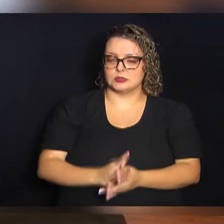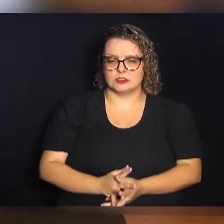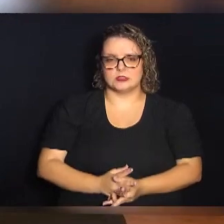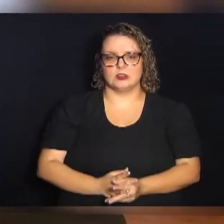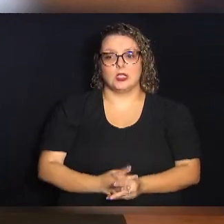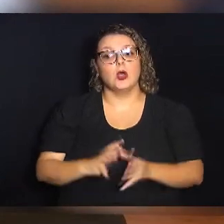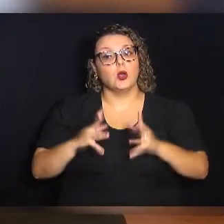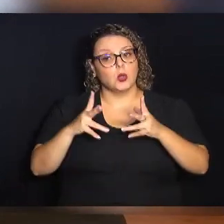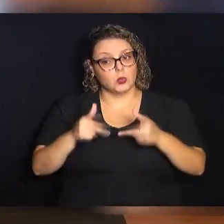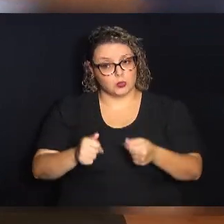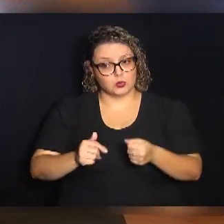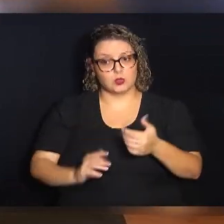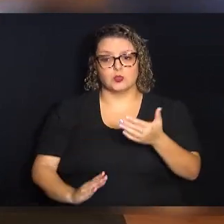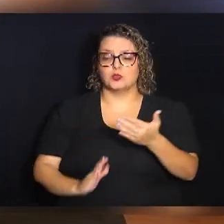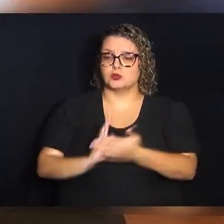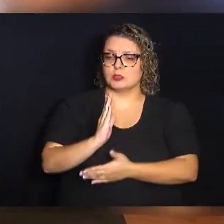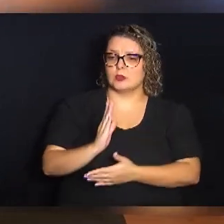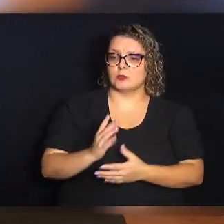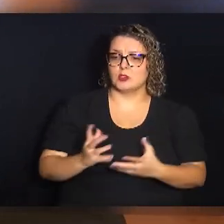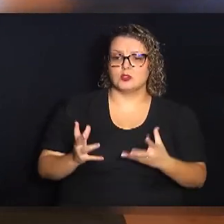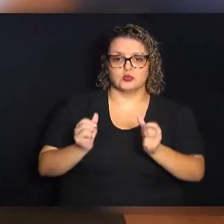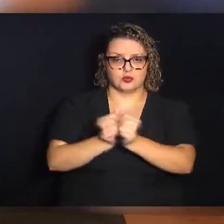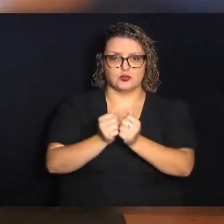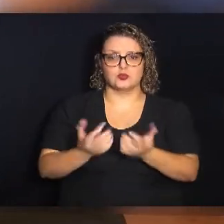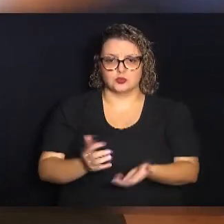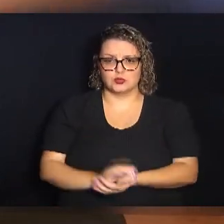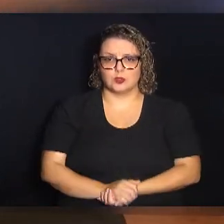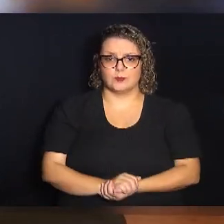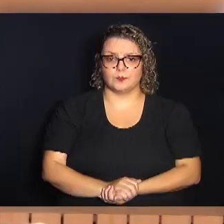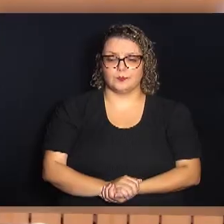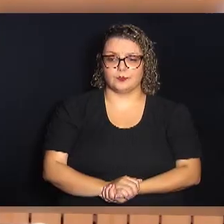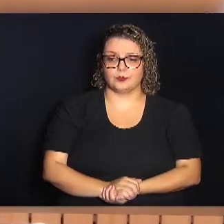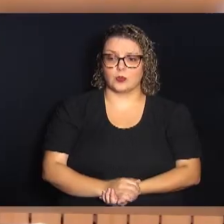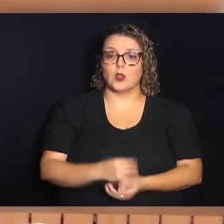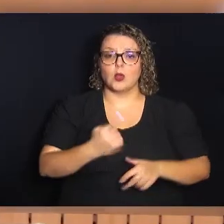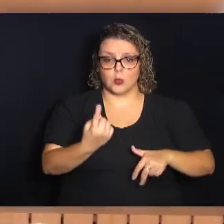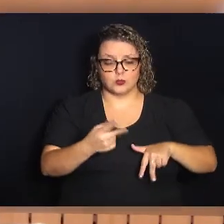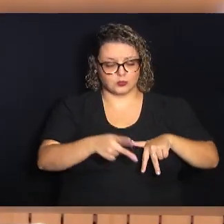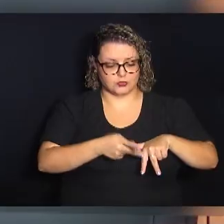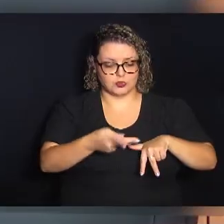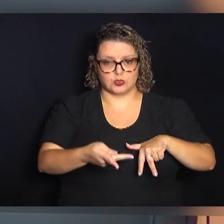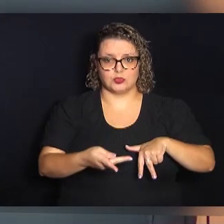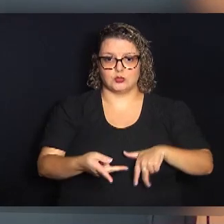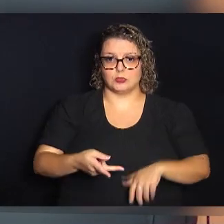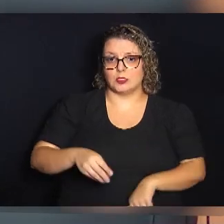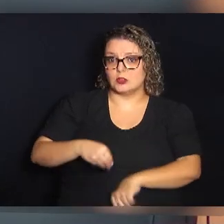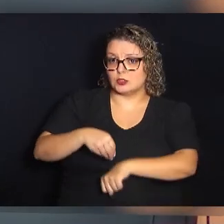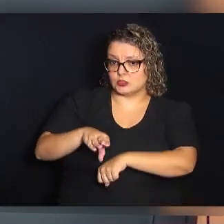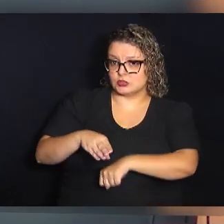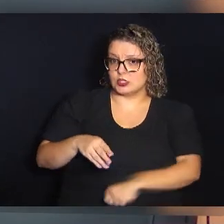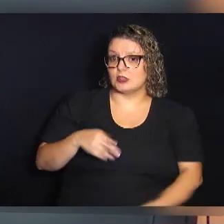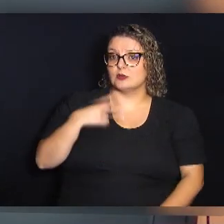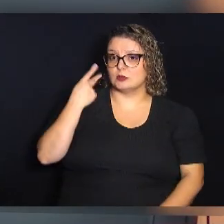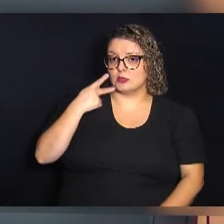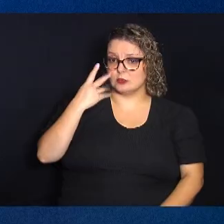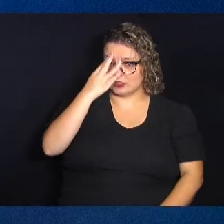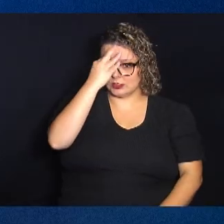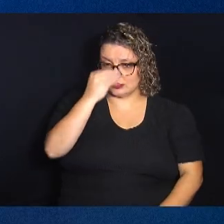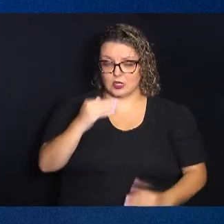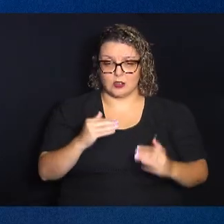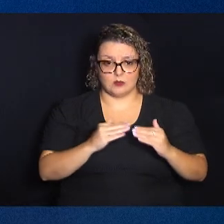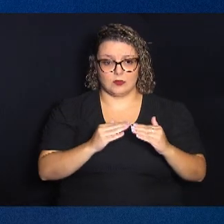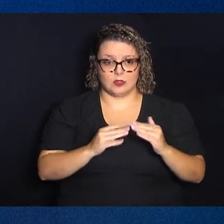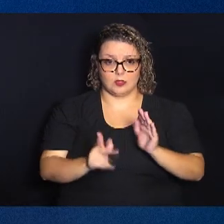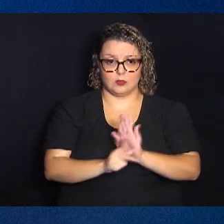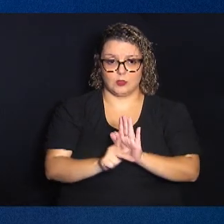leis todos foram aprovados por unanimidade um dos pareceres foi sugerido por Jair da farmácia